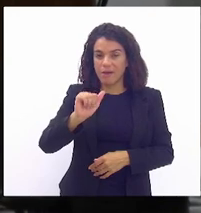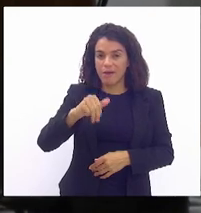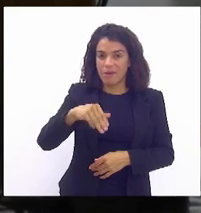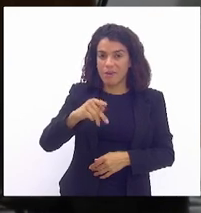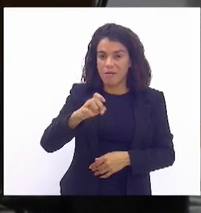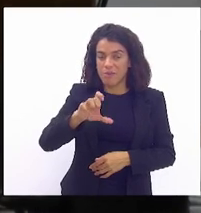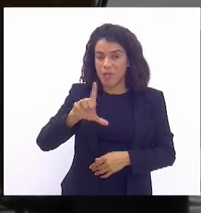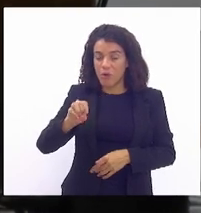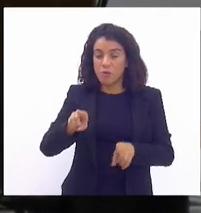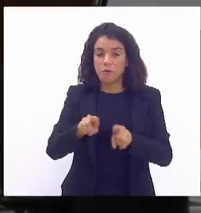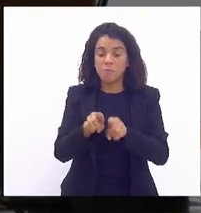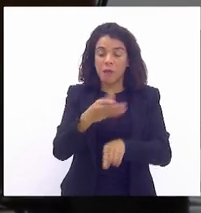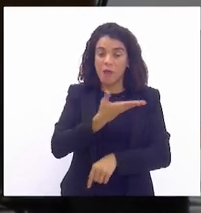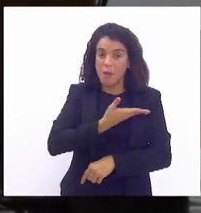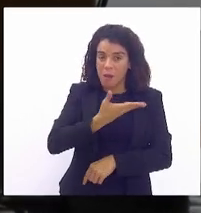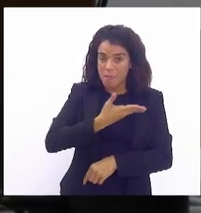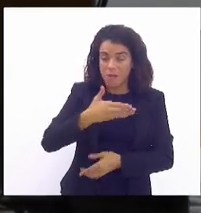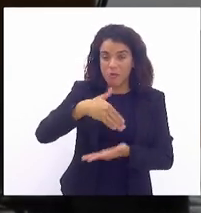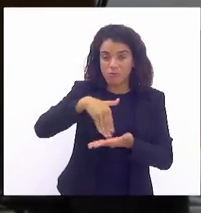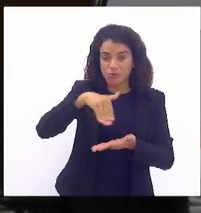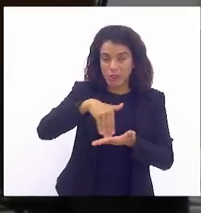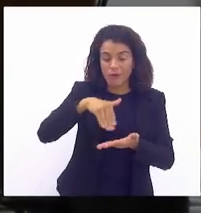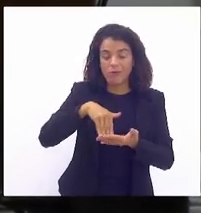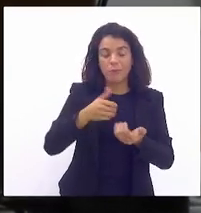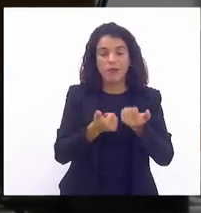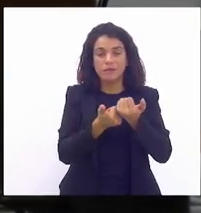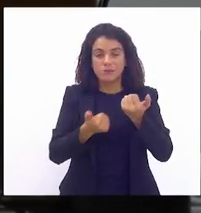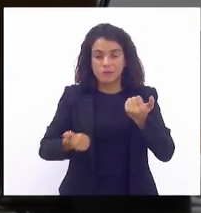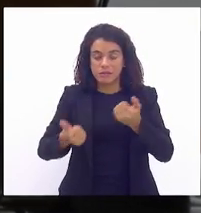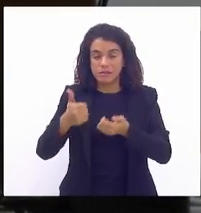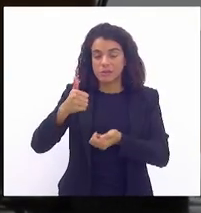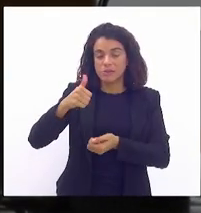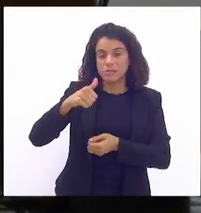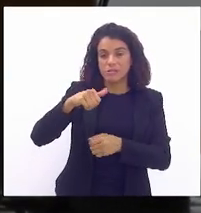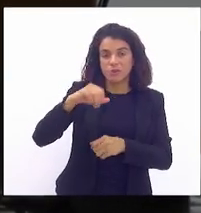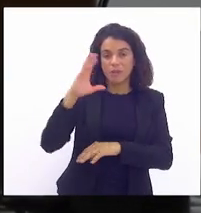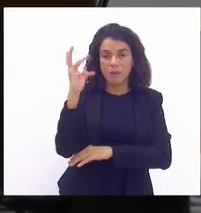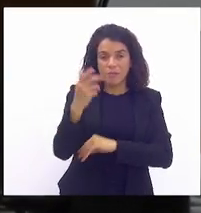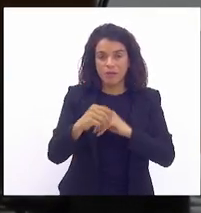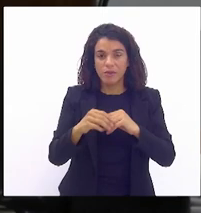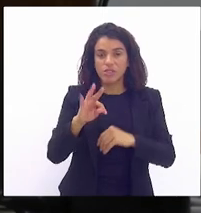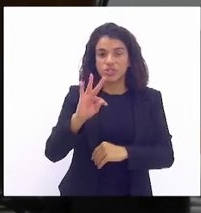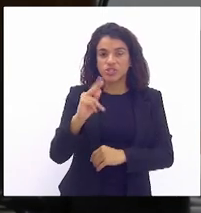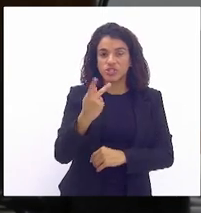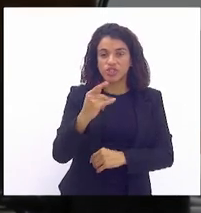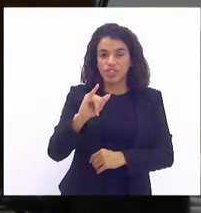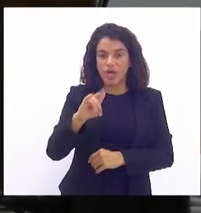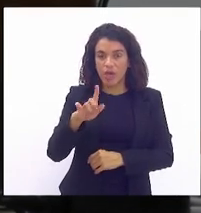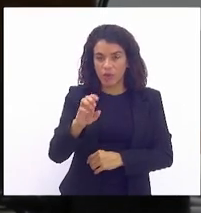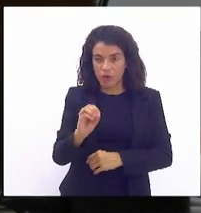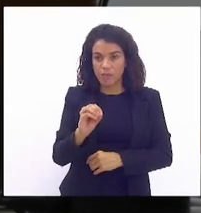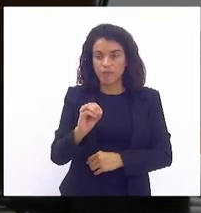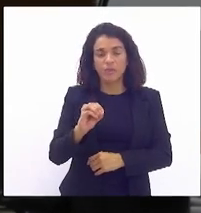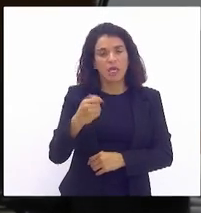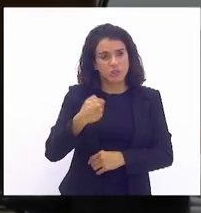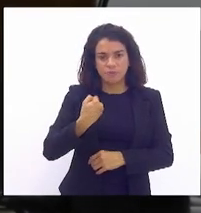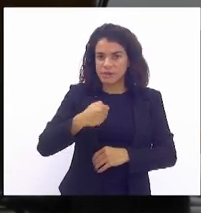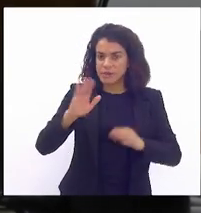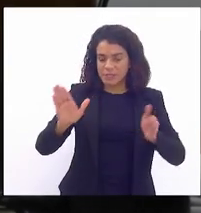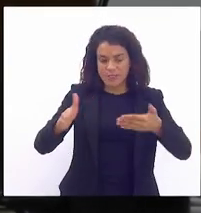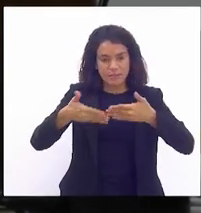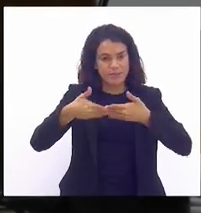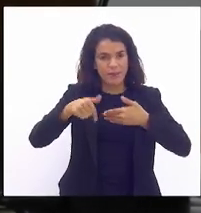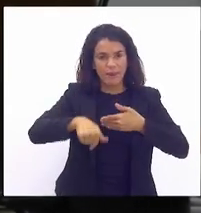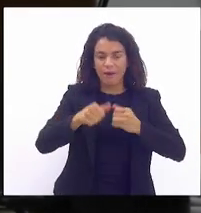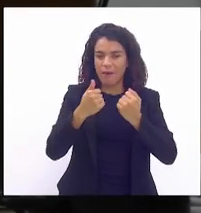querido amigo, secretário e vice-governador do Estado, Thiago Sampaio, que a gente tem que sair daqui com uma solução.